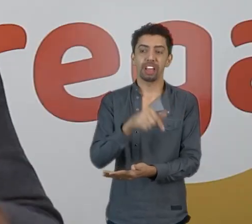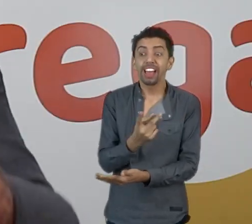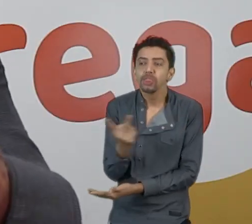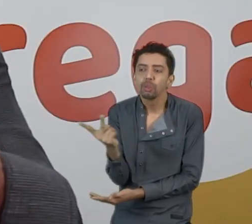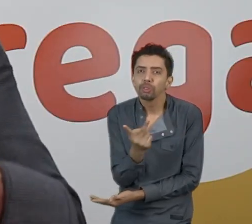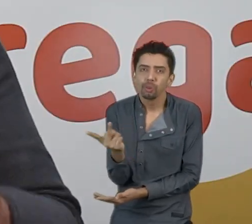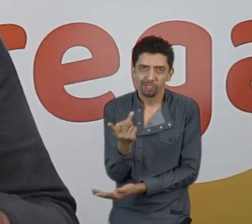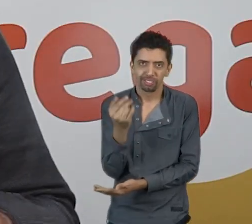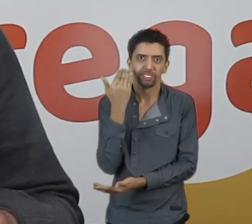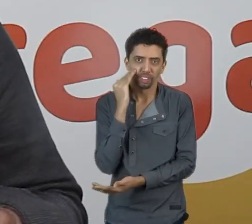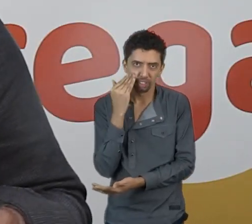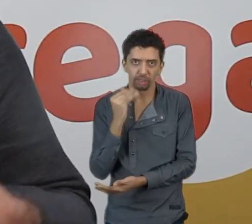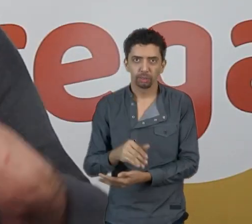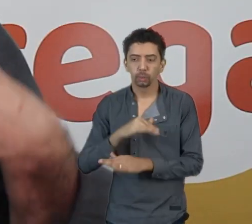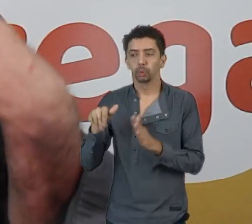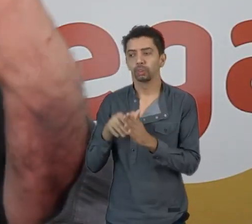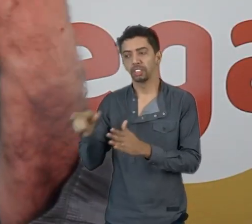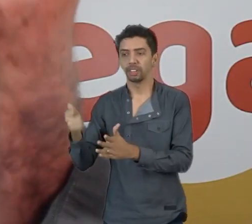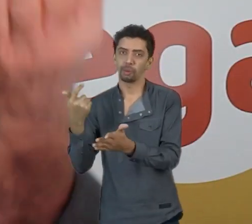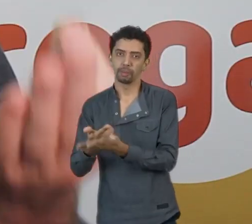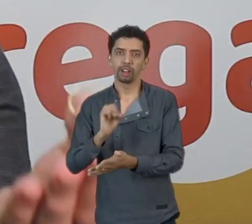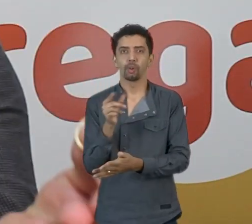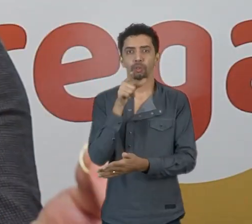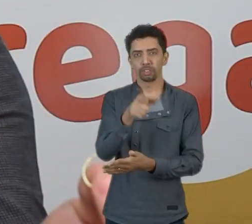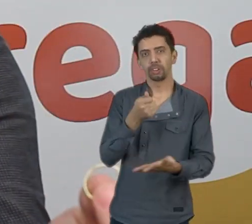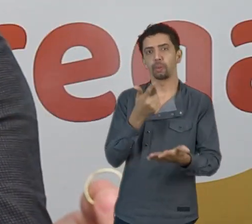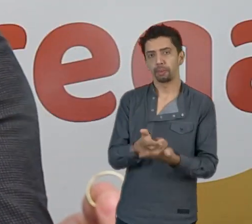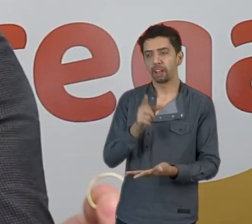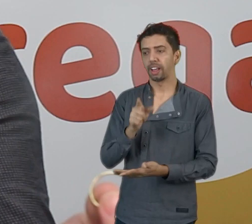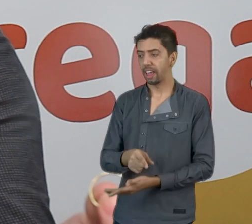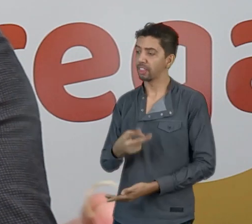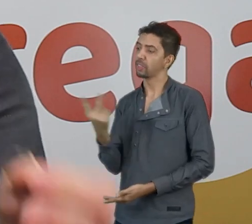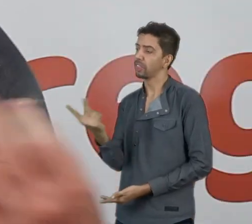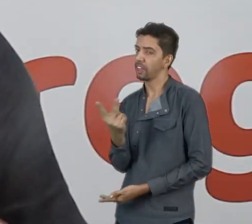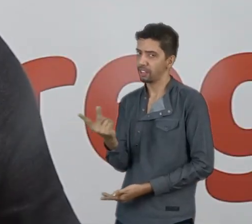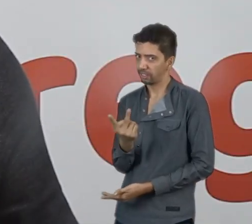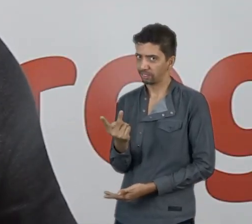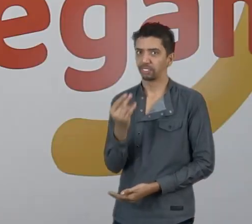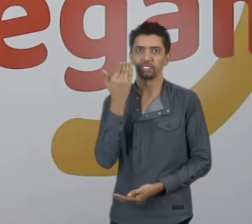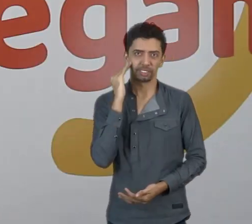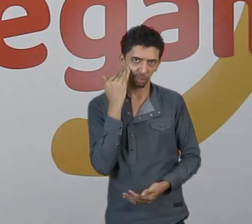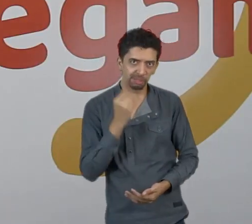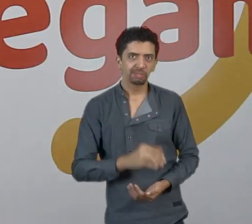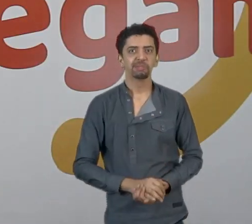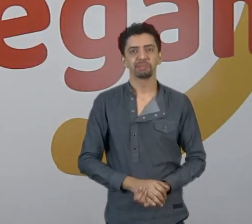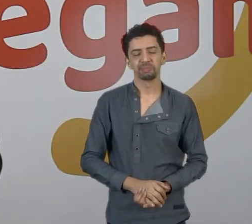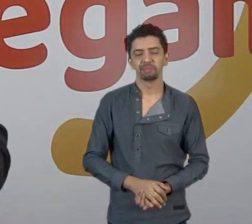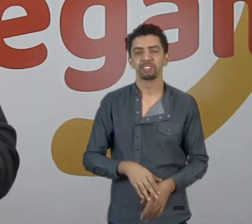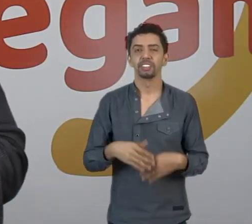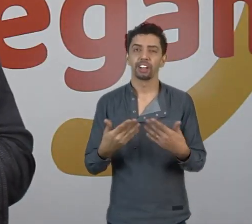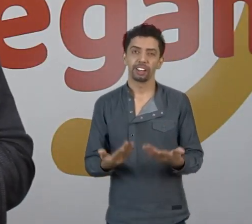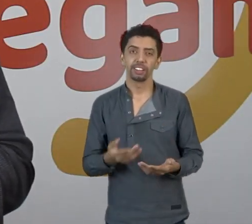União tudo que eu conquistar u o companheiro ou companheira conquistar é nosso Então